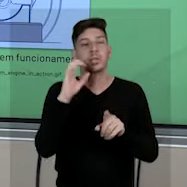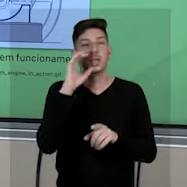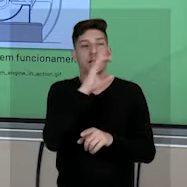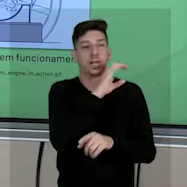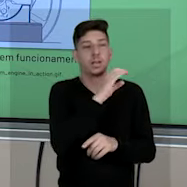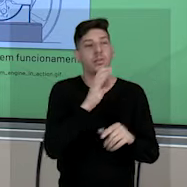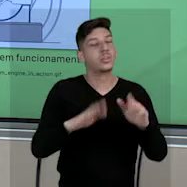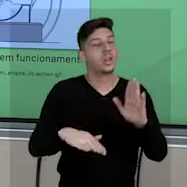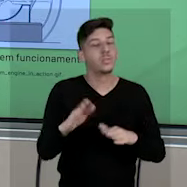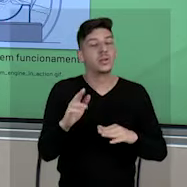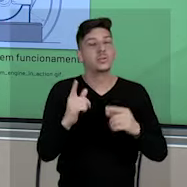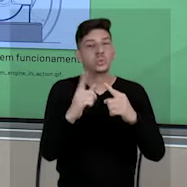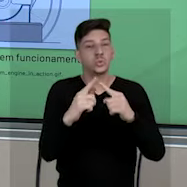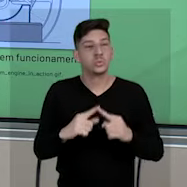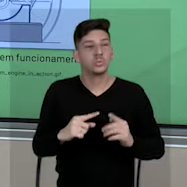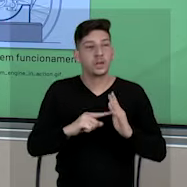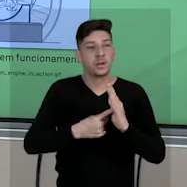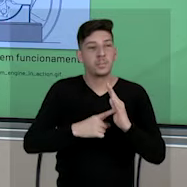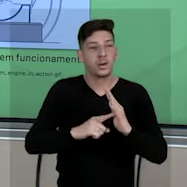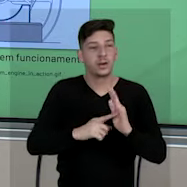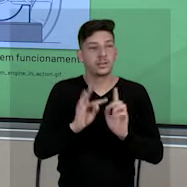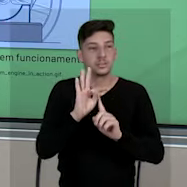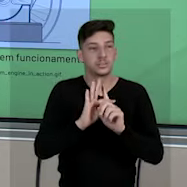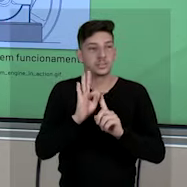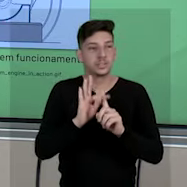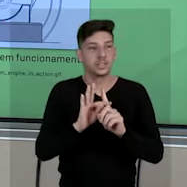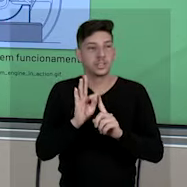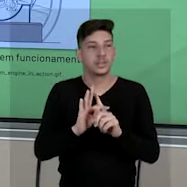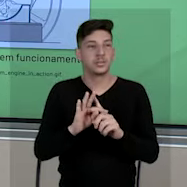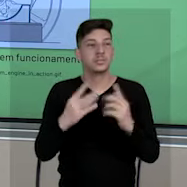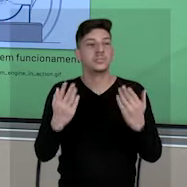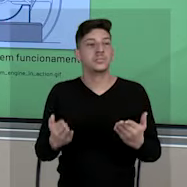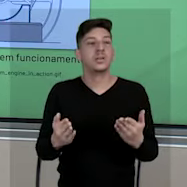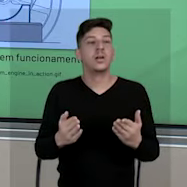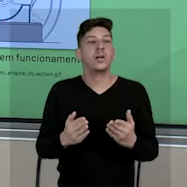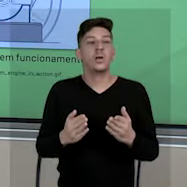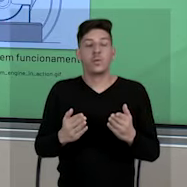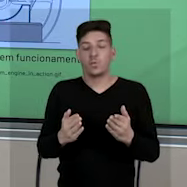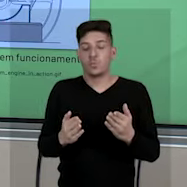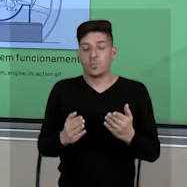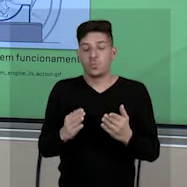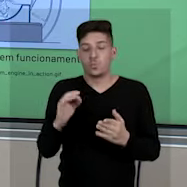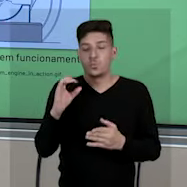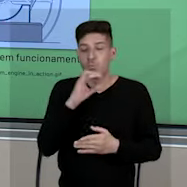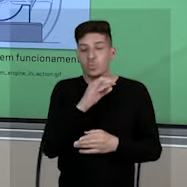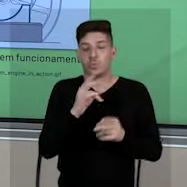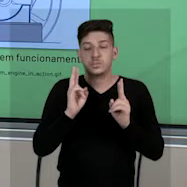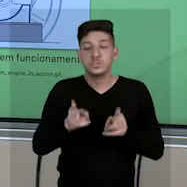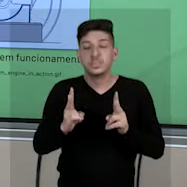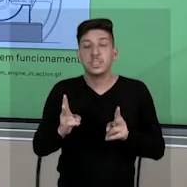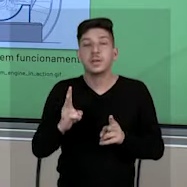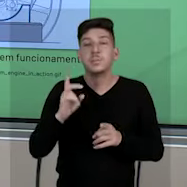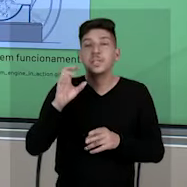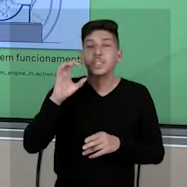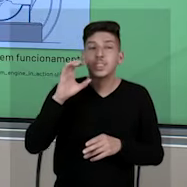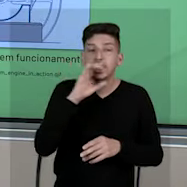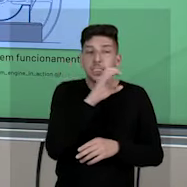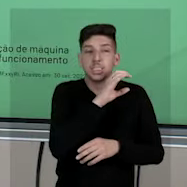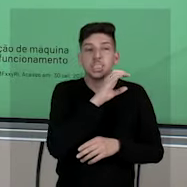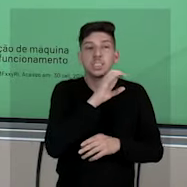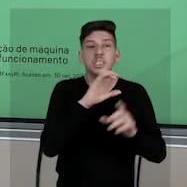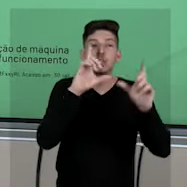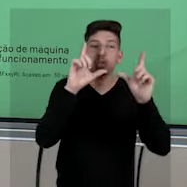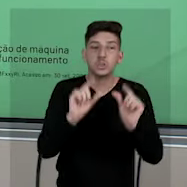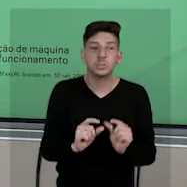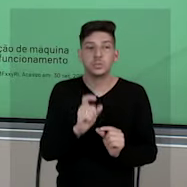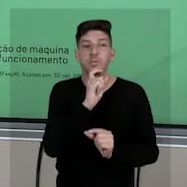de como que essa máquina térmica funciona, para fechar aquele ciclo. Então, o calor sempre partindo da parte mais quente, para a perda, né, para a parte mais fria, e o